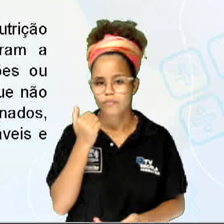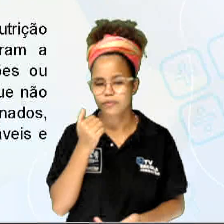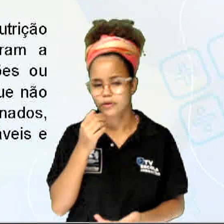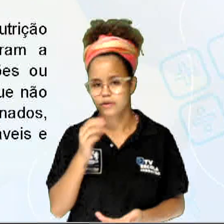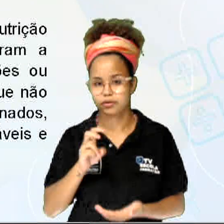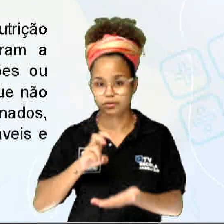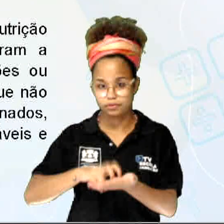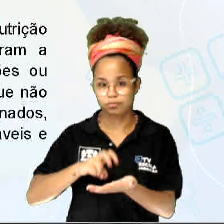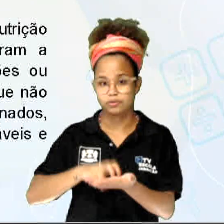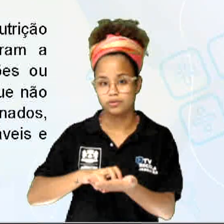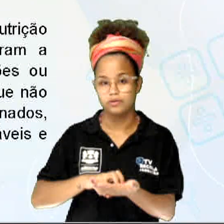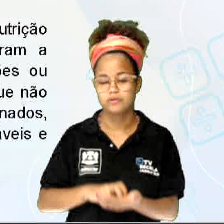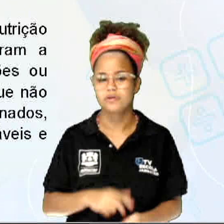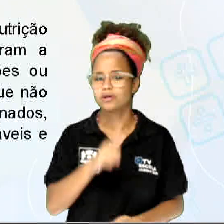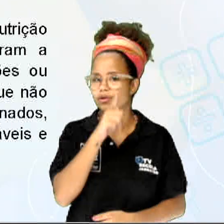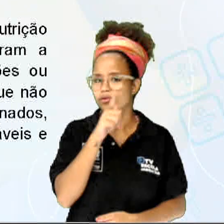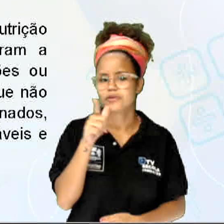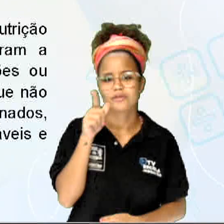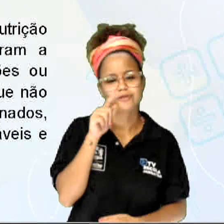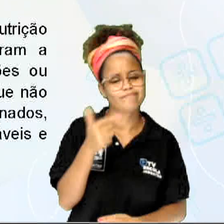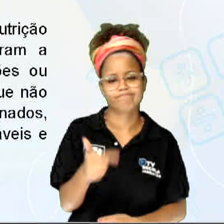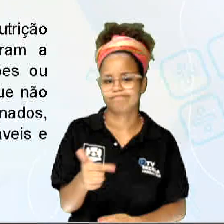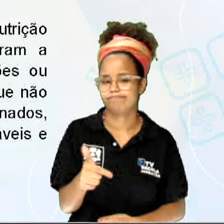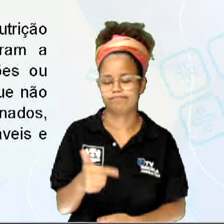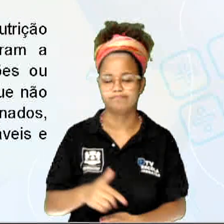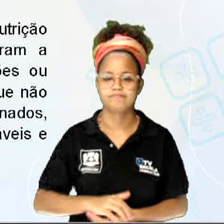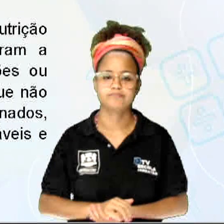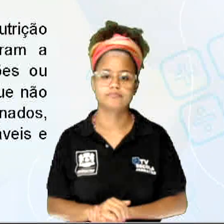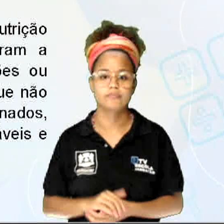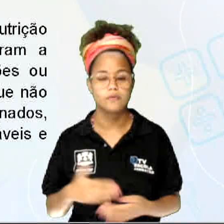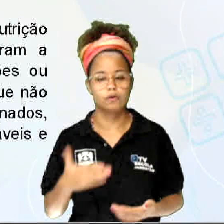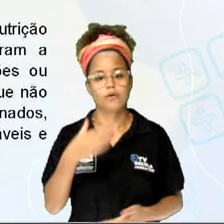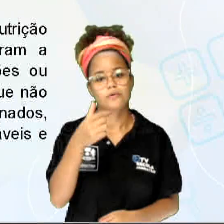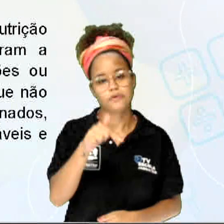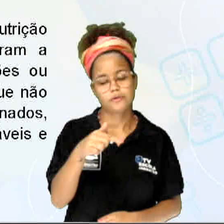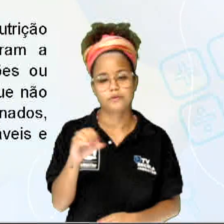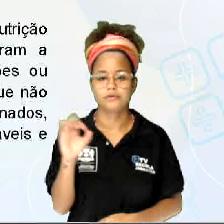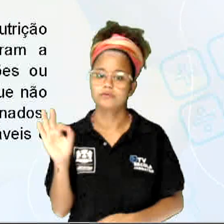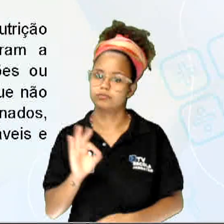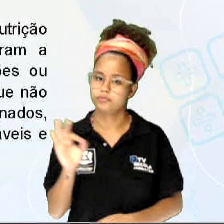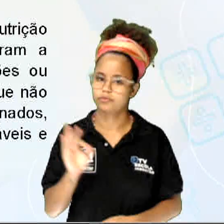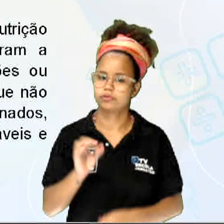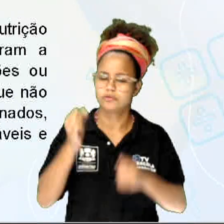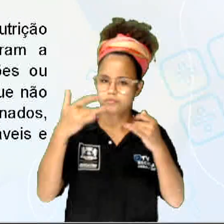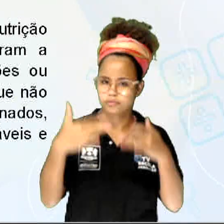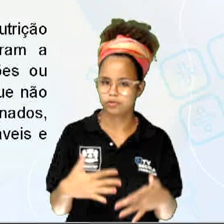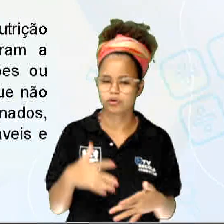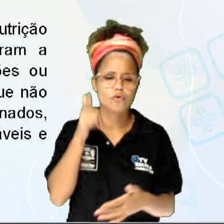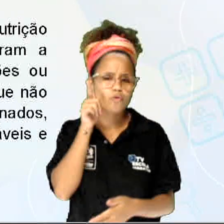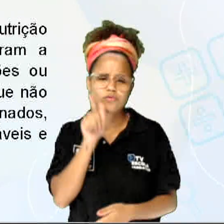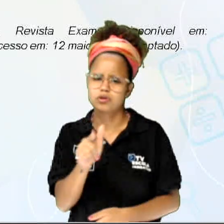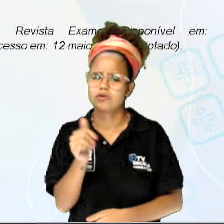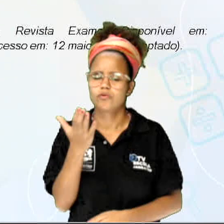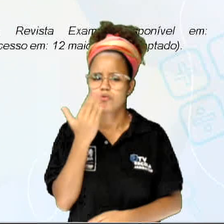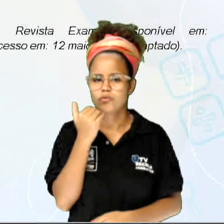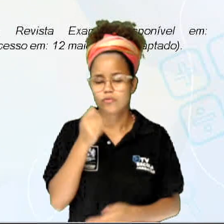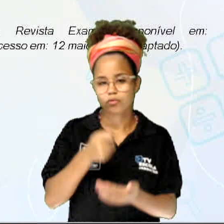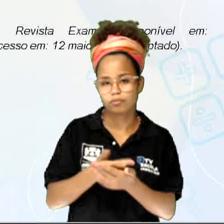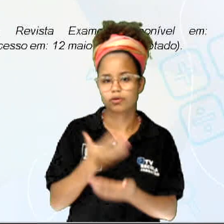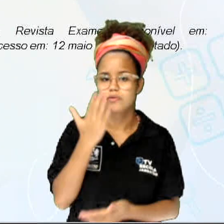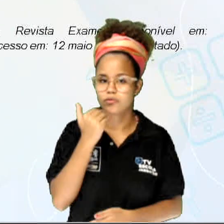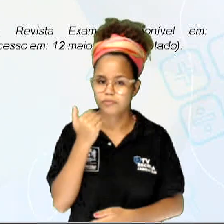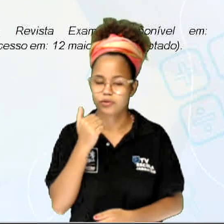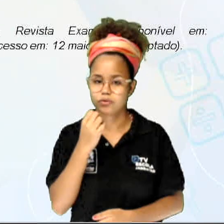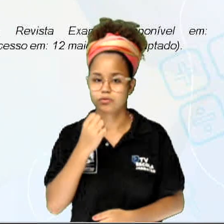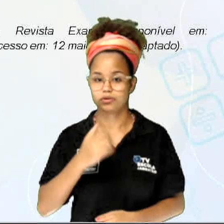e os lanches estão praticamente eliminados, enquanto 70% dizem que não conseguem comprar alimentos saudáveis e